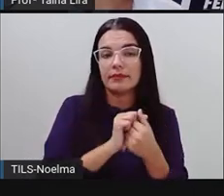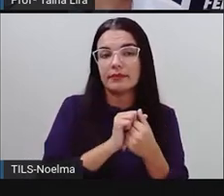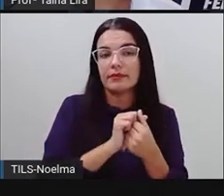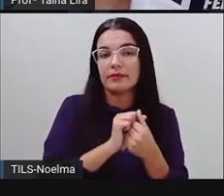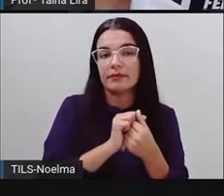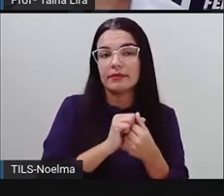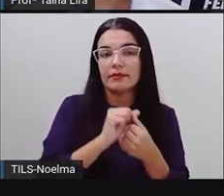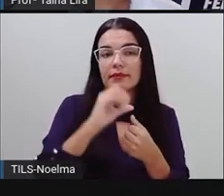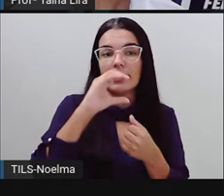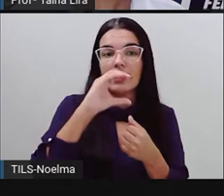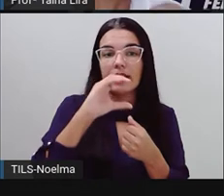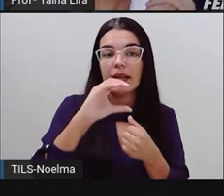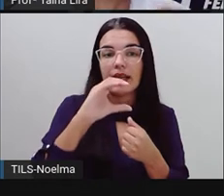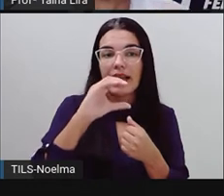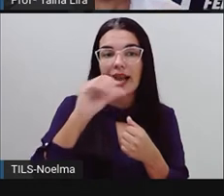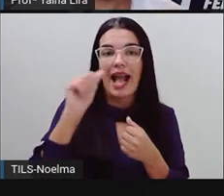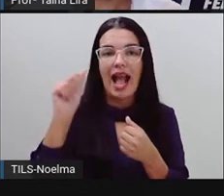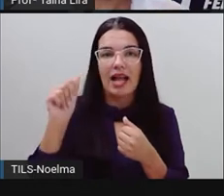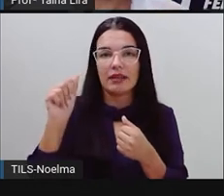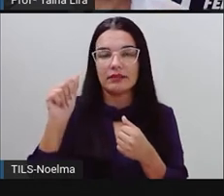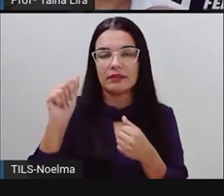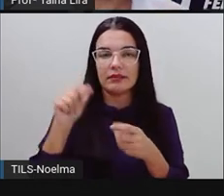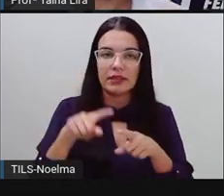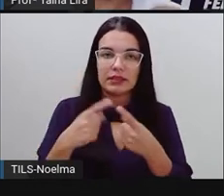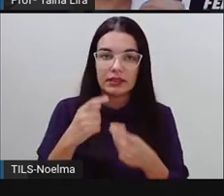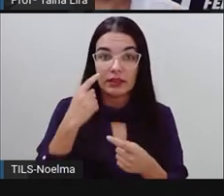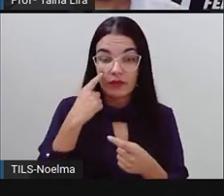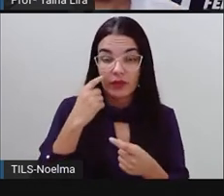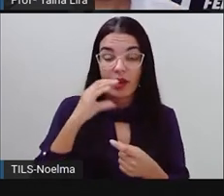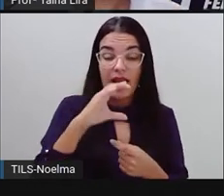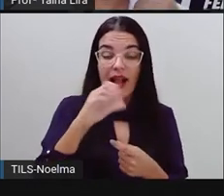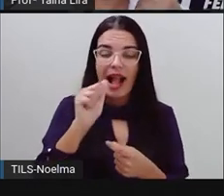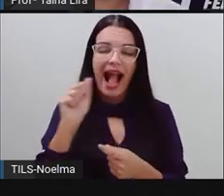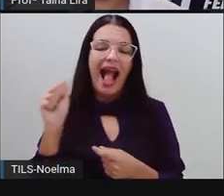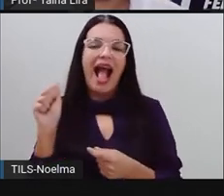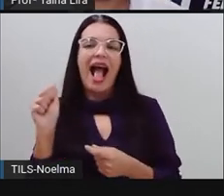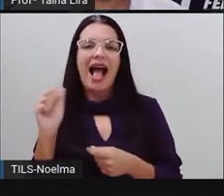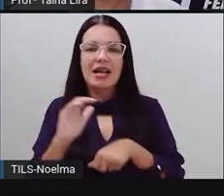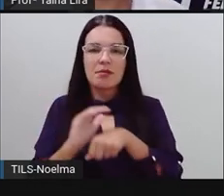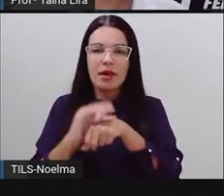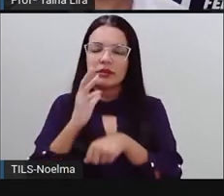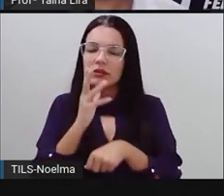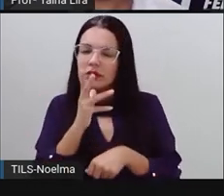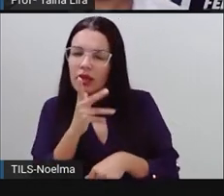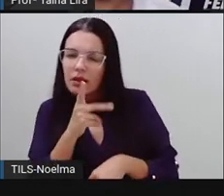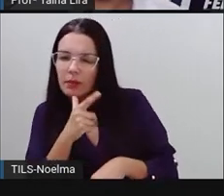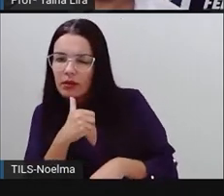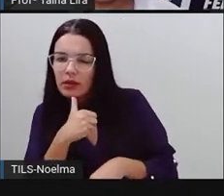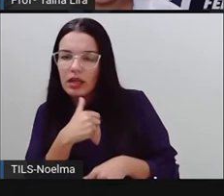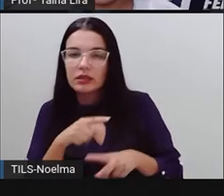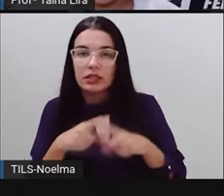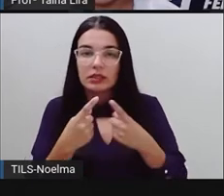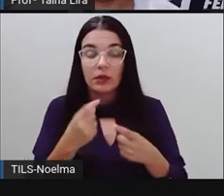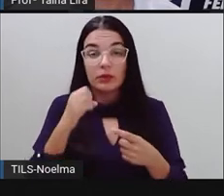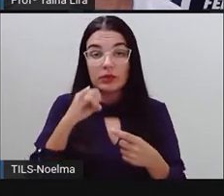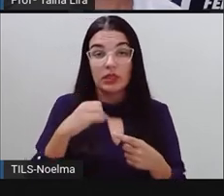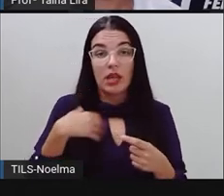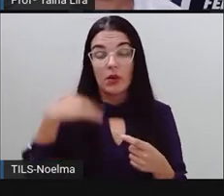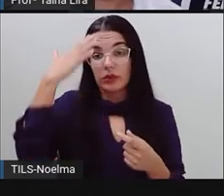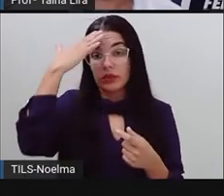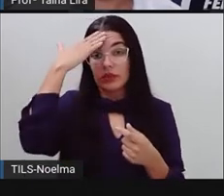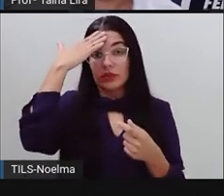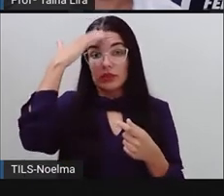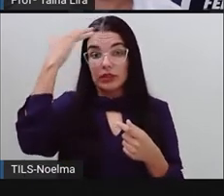bom então foi assim uma bola oca alicate então como eu sei